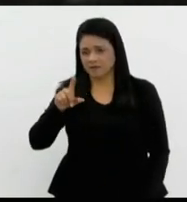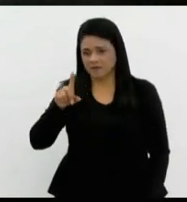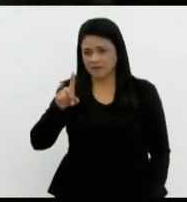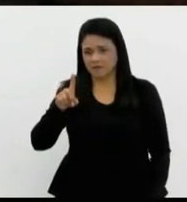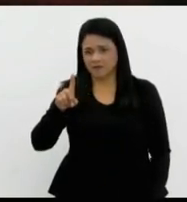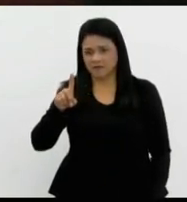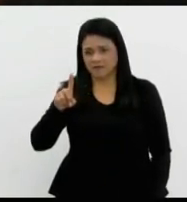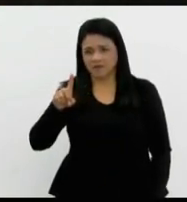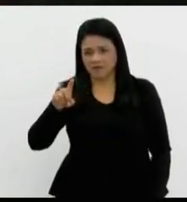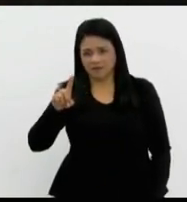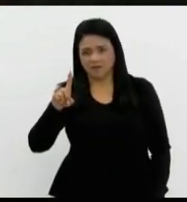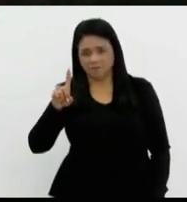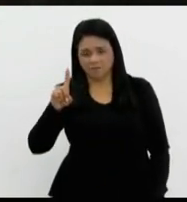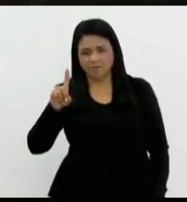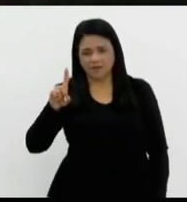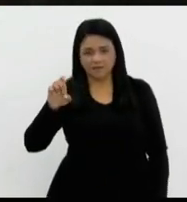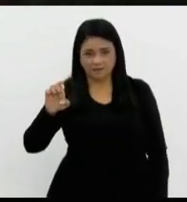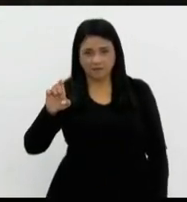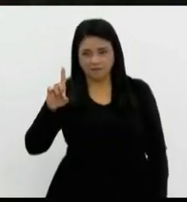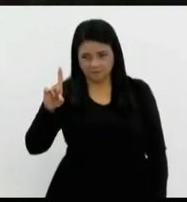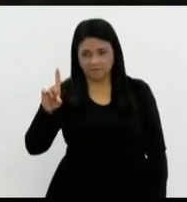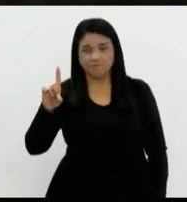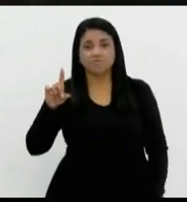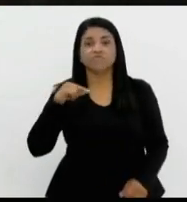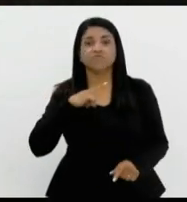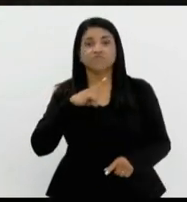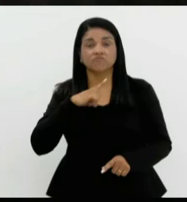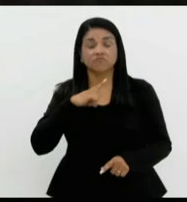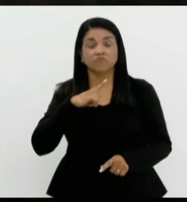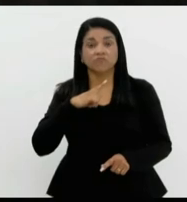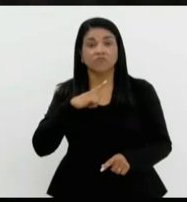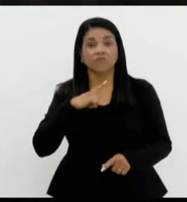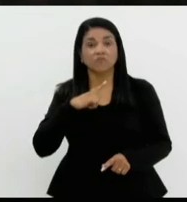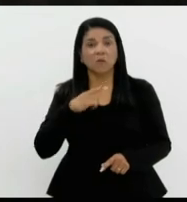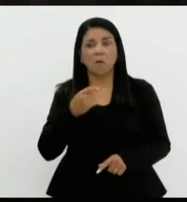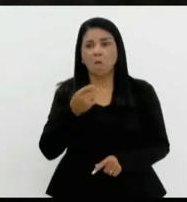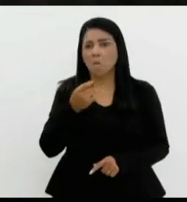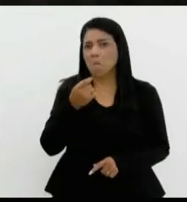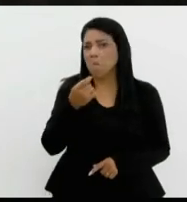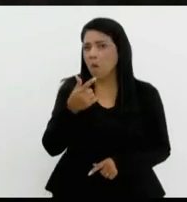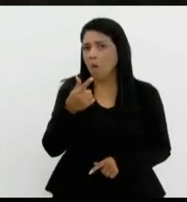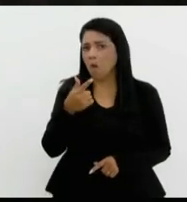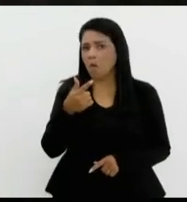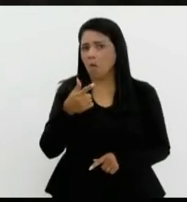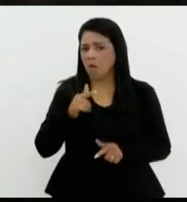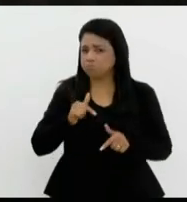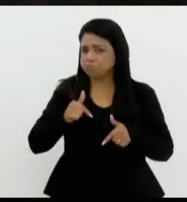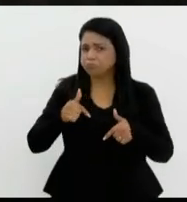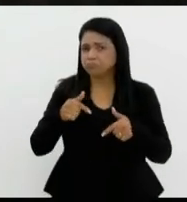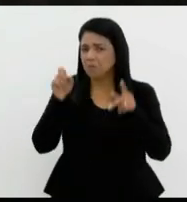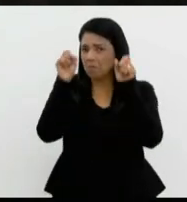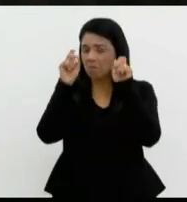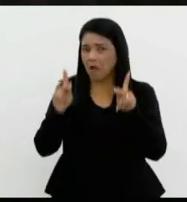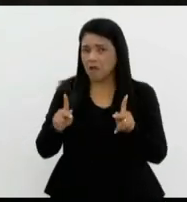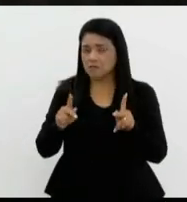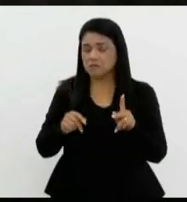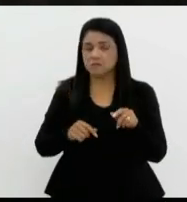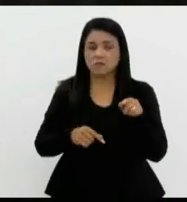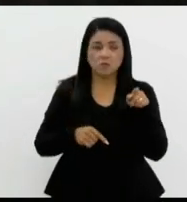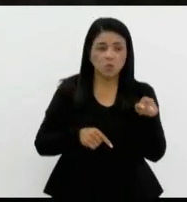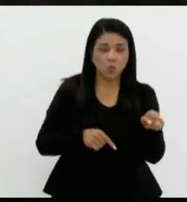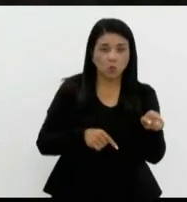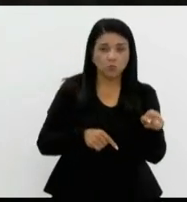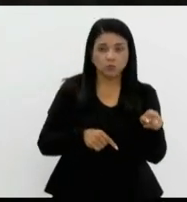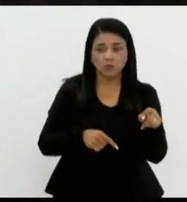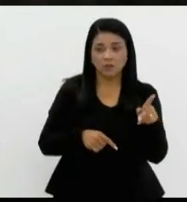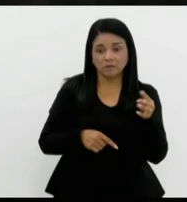atual presidente, que pouco tem feito por essa paz, e o adversário é o